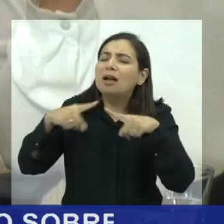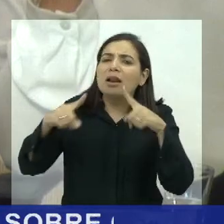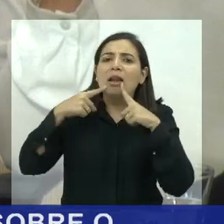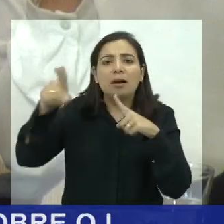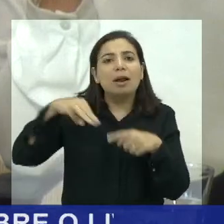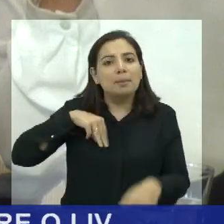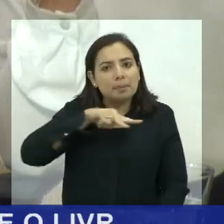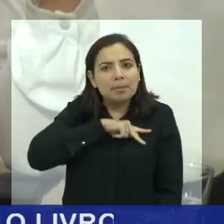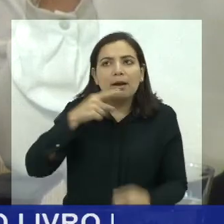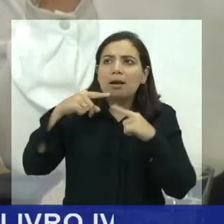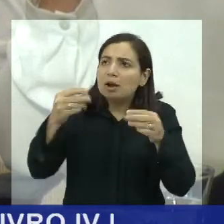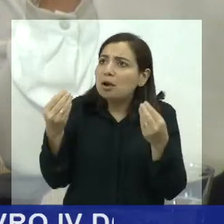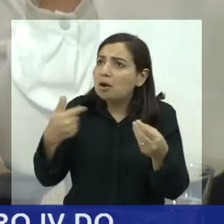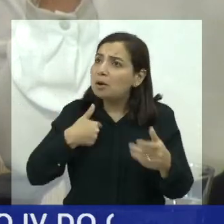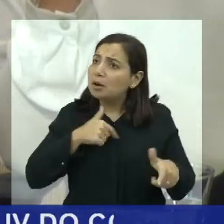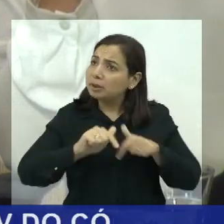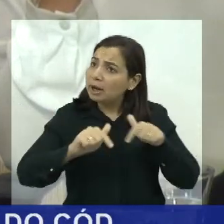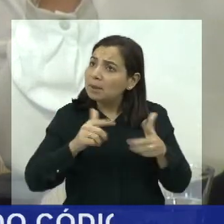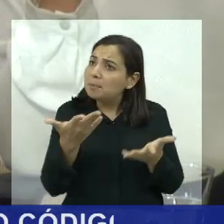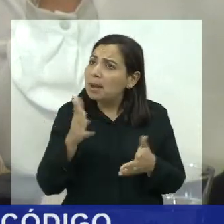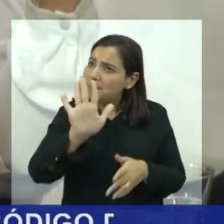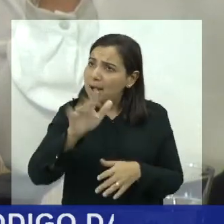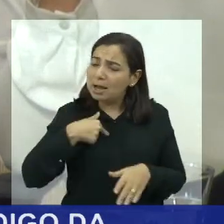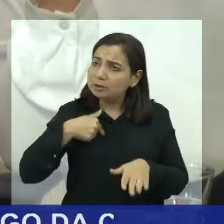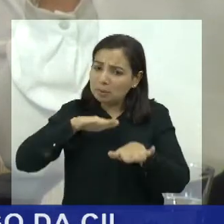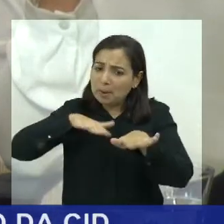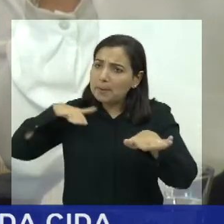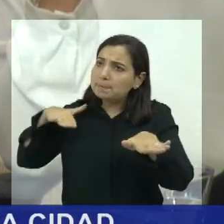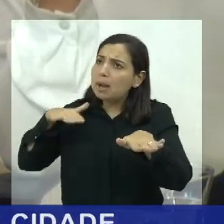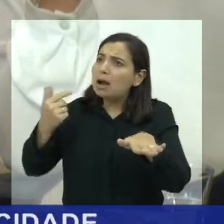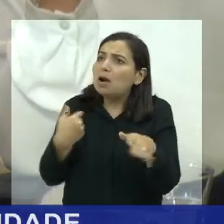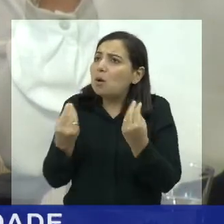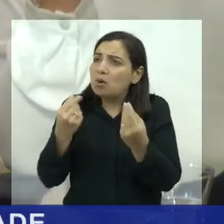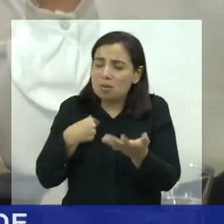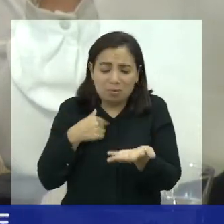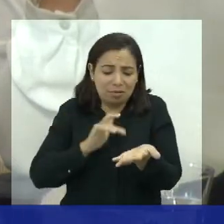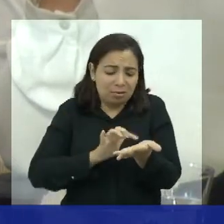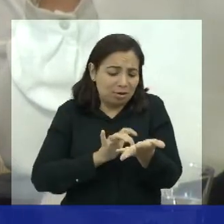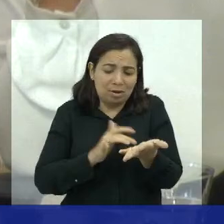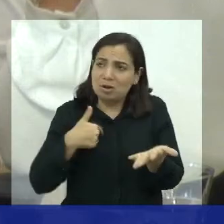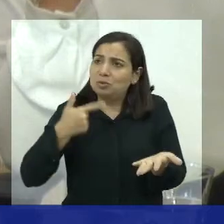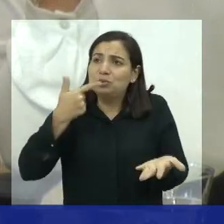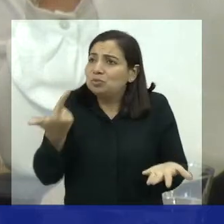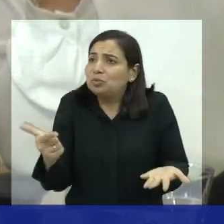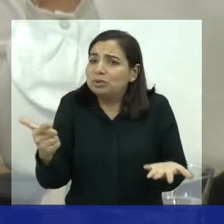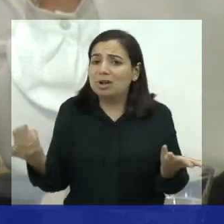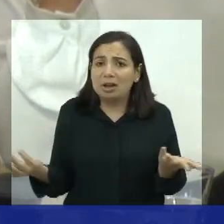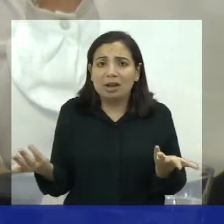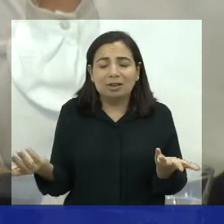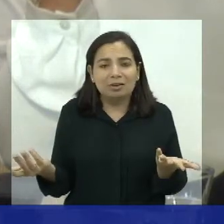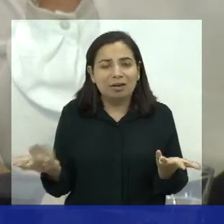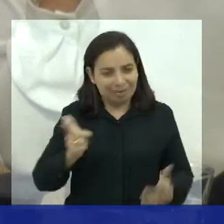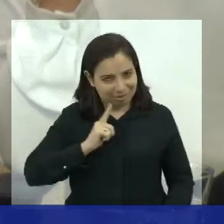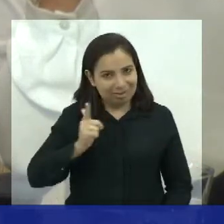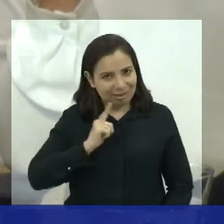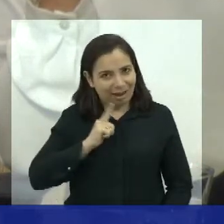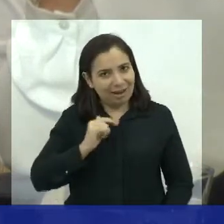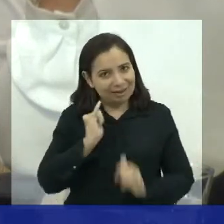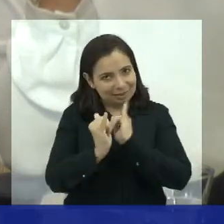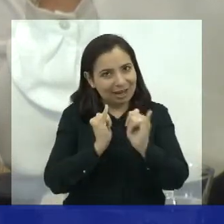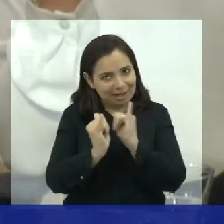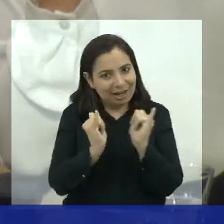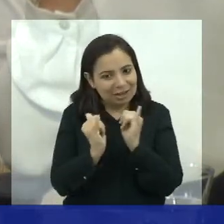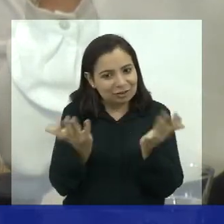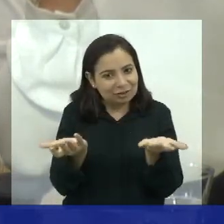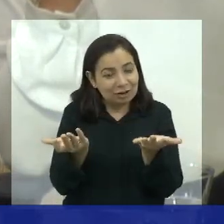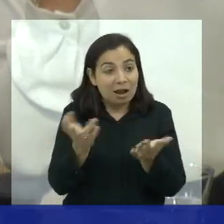está trabalhando com a retórica, vamos pegar a prática. Como essas pessoas têm acesso à internet, a internet